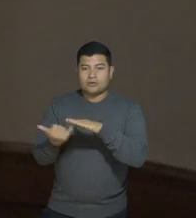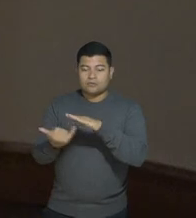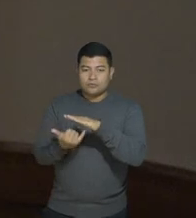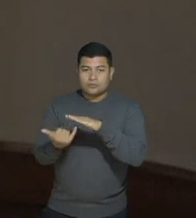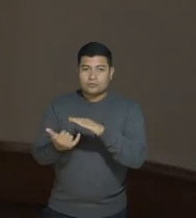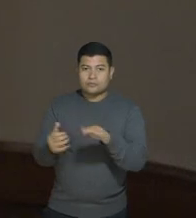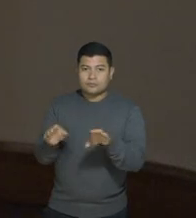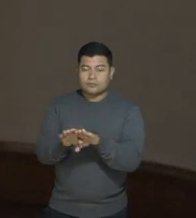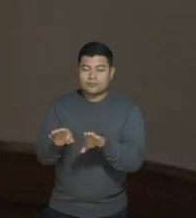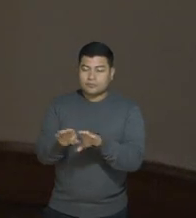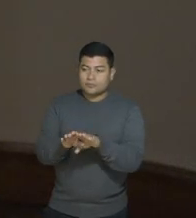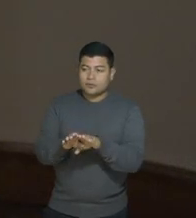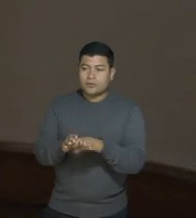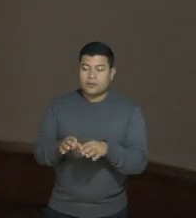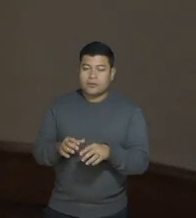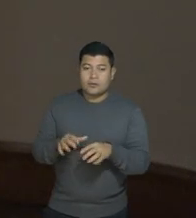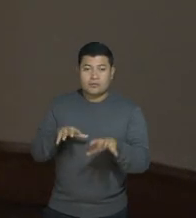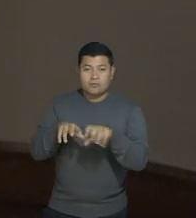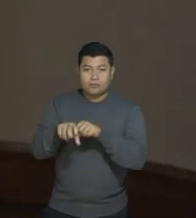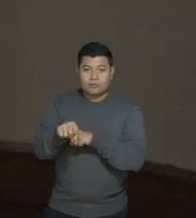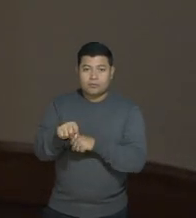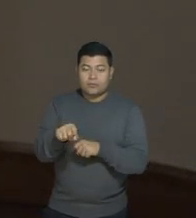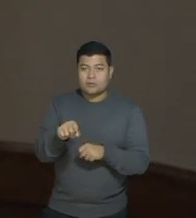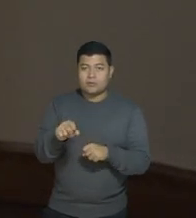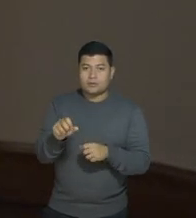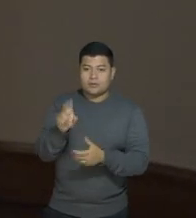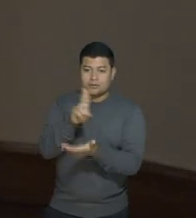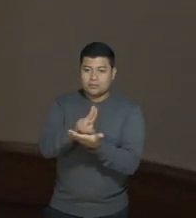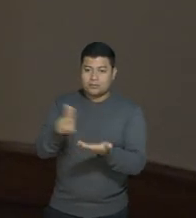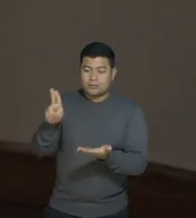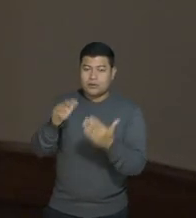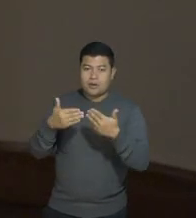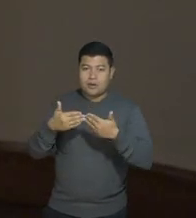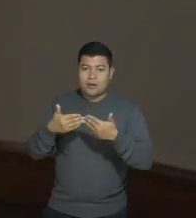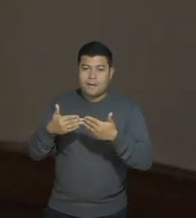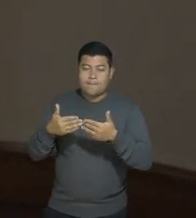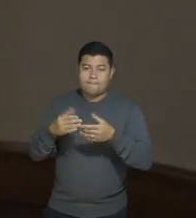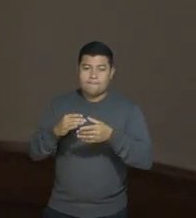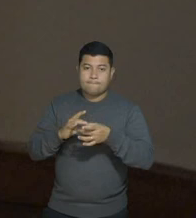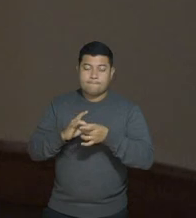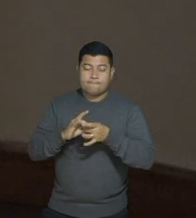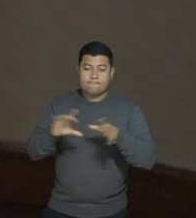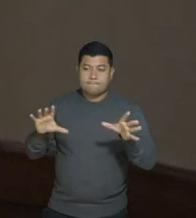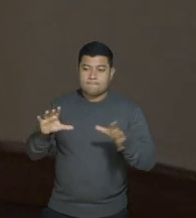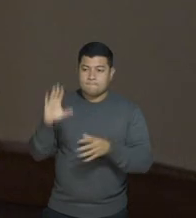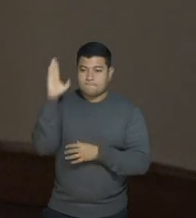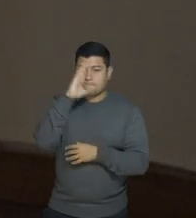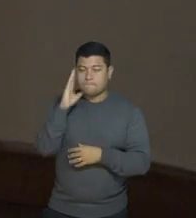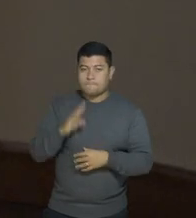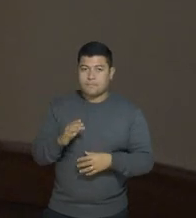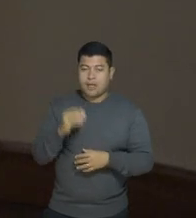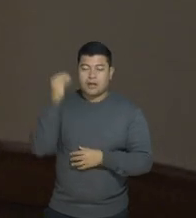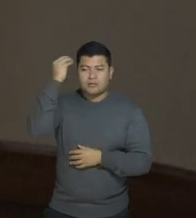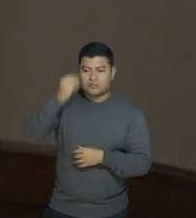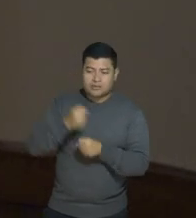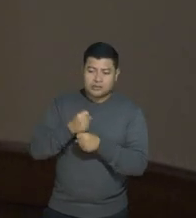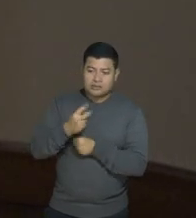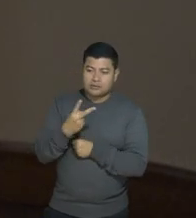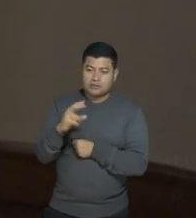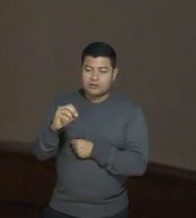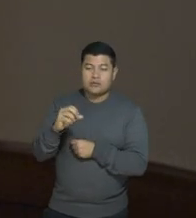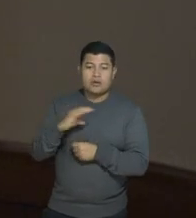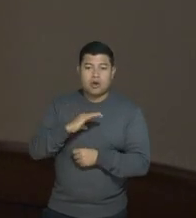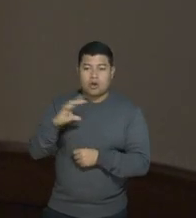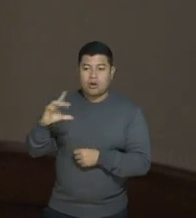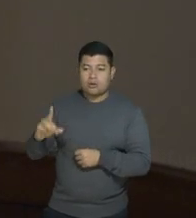Brasil. Tem experiência na área da educação com mais de 20 anos como coordenadora, é professora